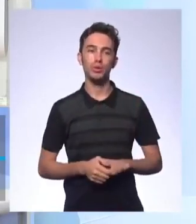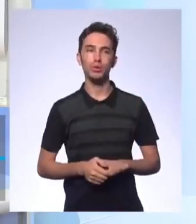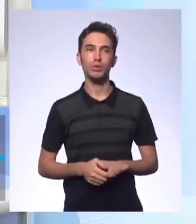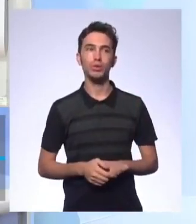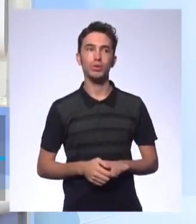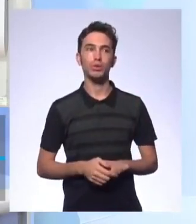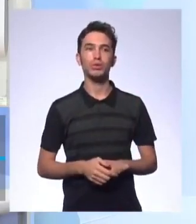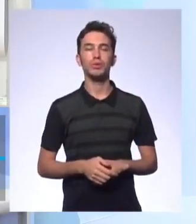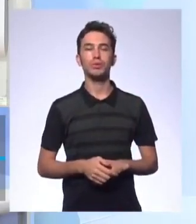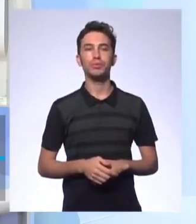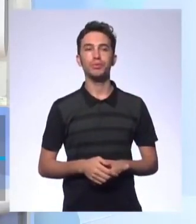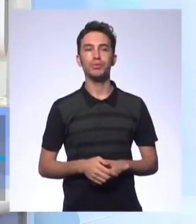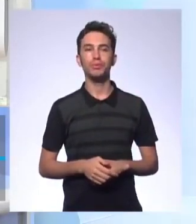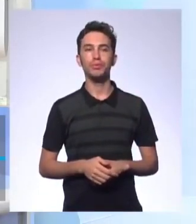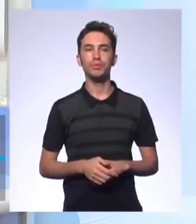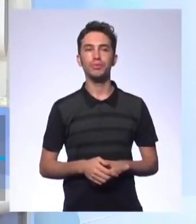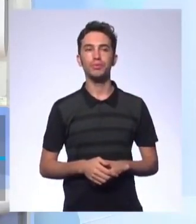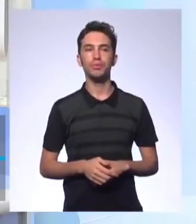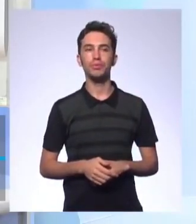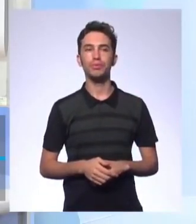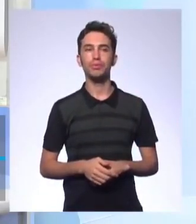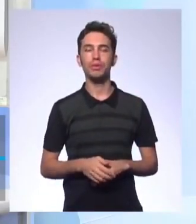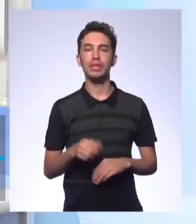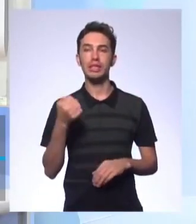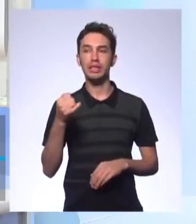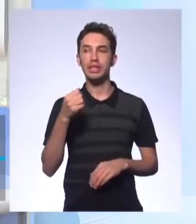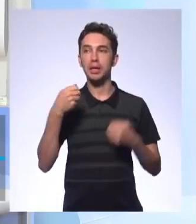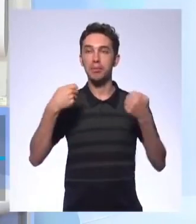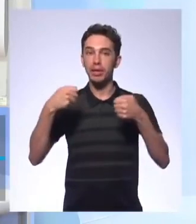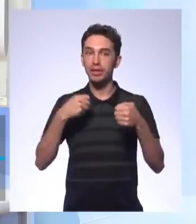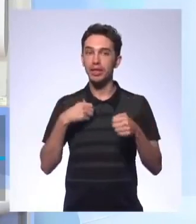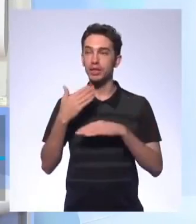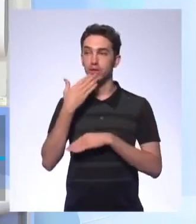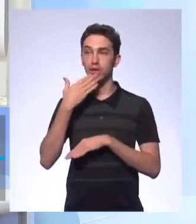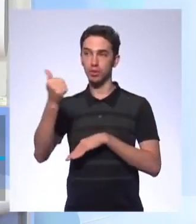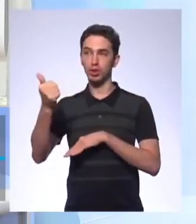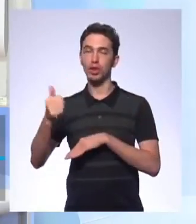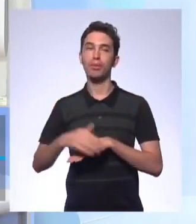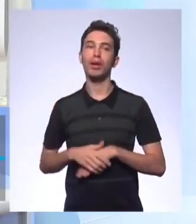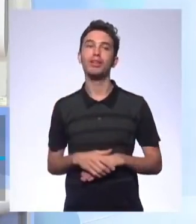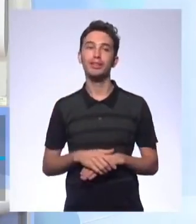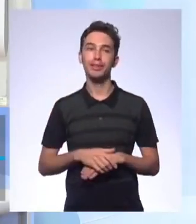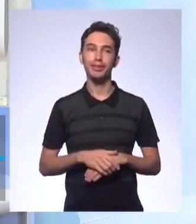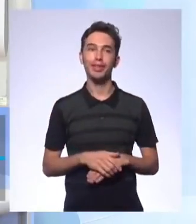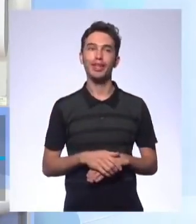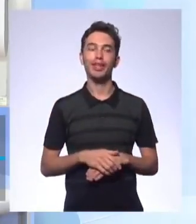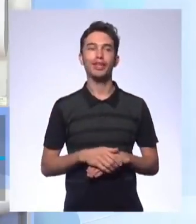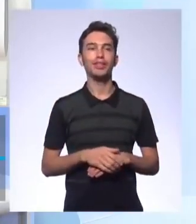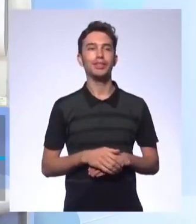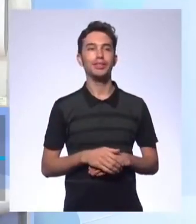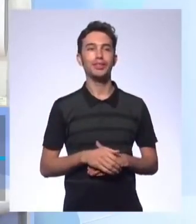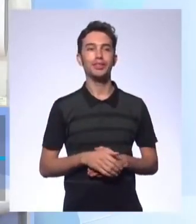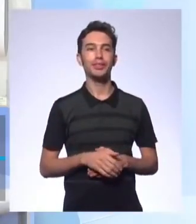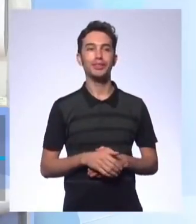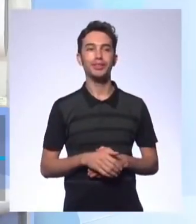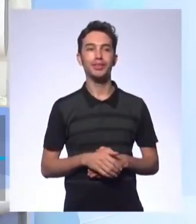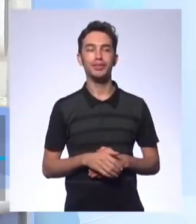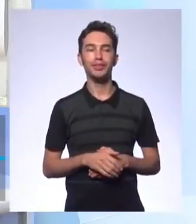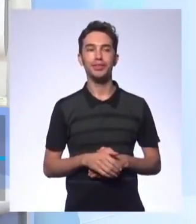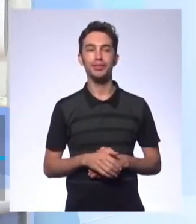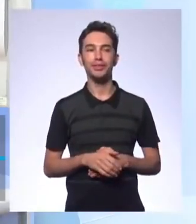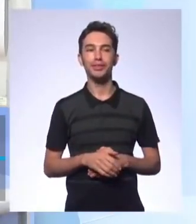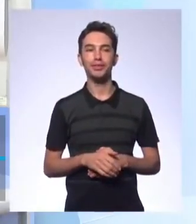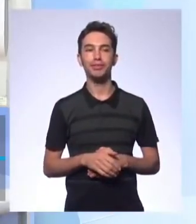para o sustento. Se precisarem de mim, é só chamar. A Pro Francisca mandou essa. Vamos conversar, Pro. E aí, então, são essas